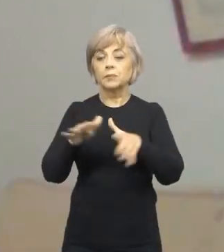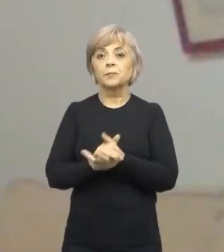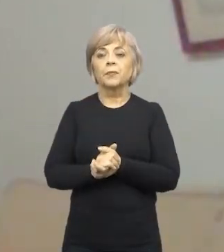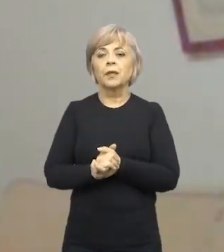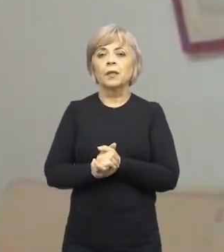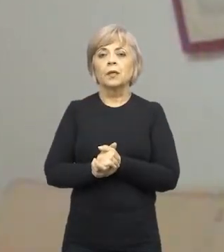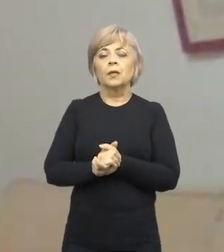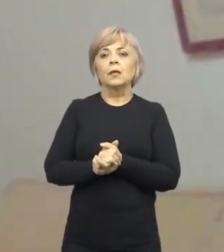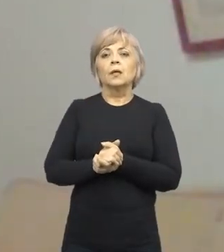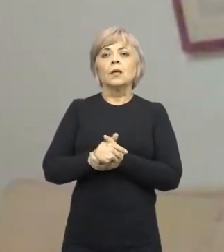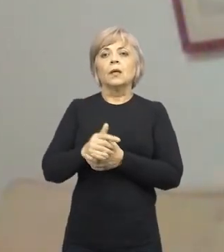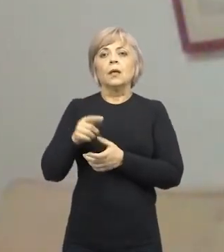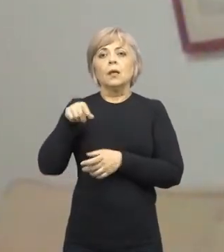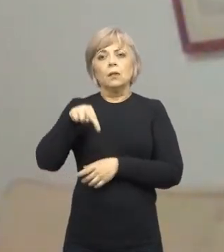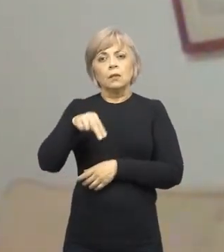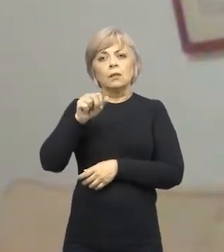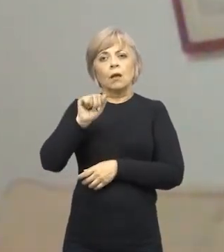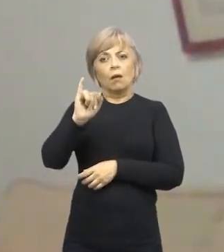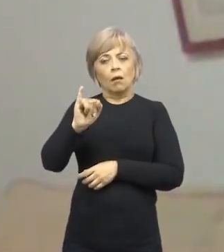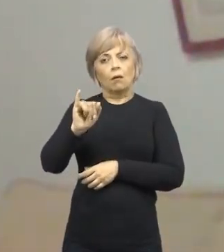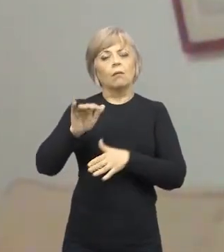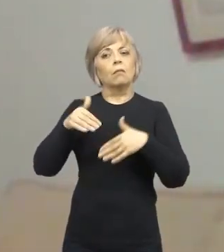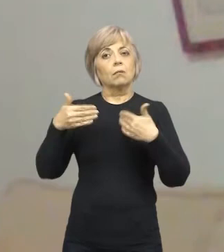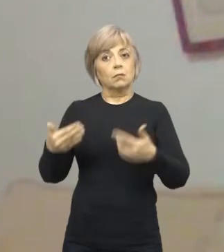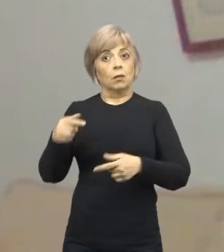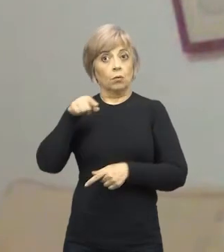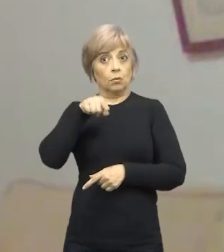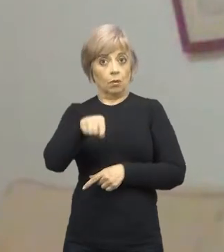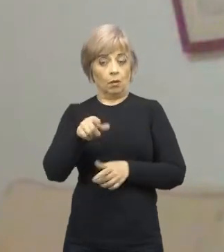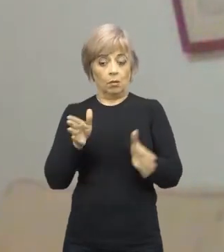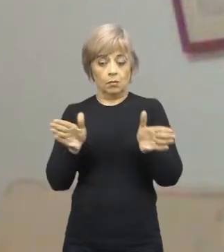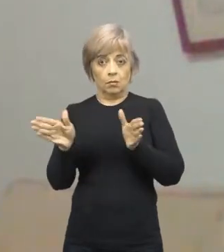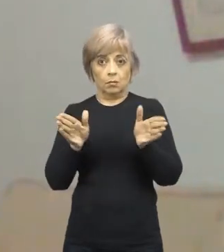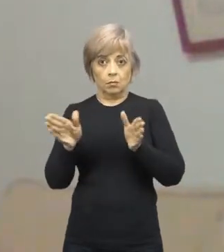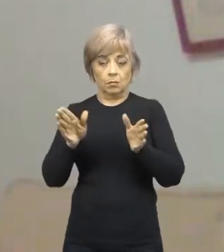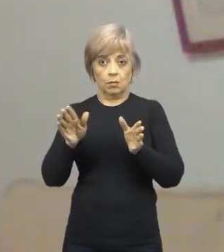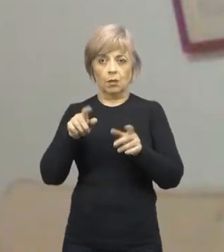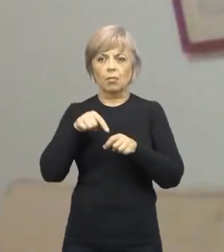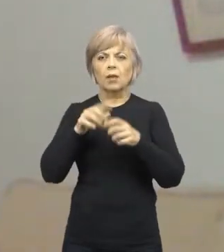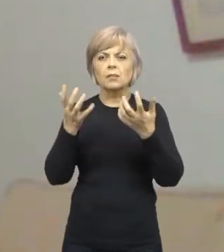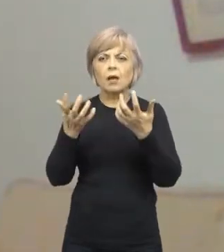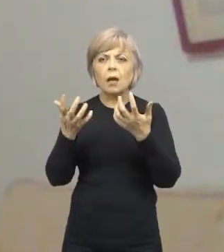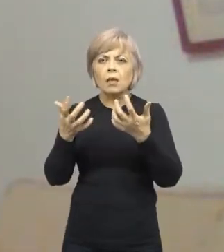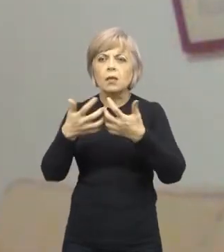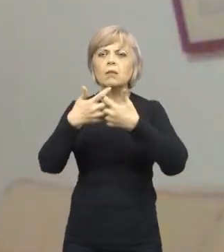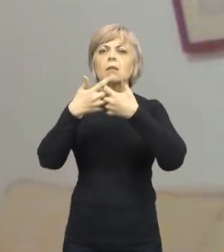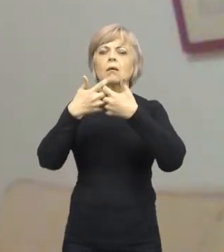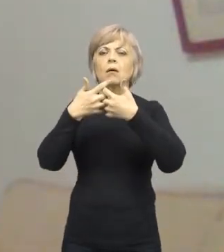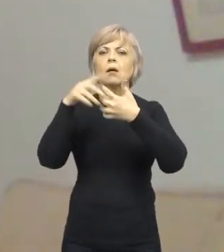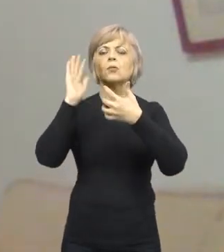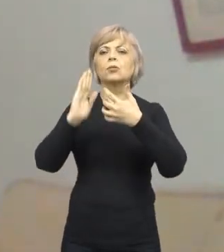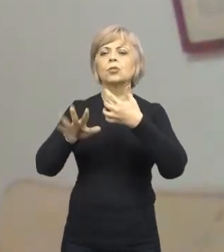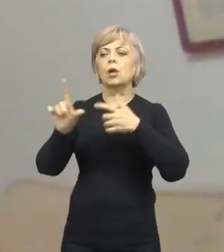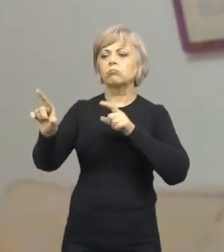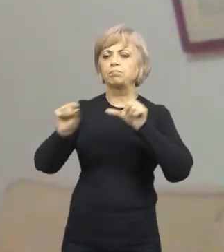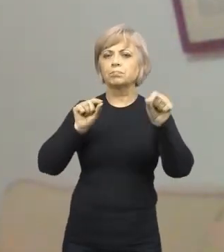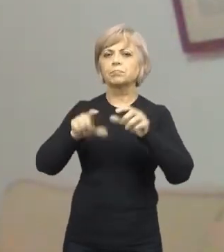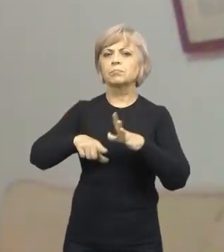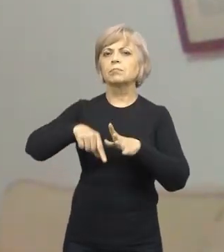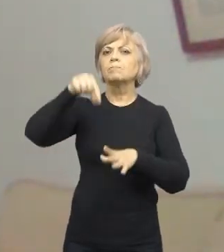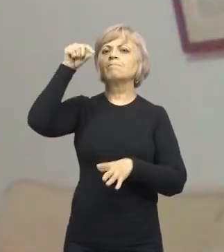Covid-19, e o NAI, então, nessa sua integração, já destacou uma das